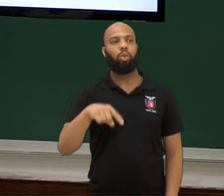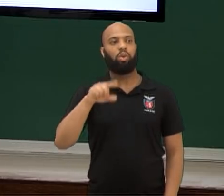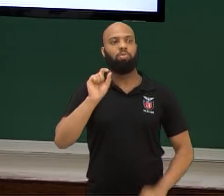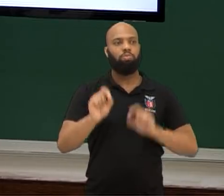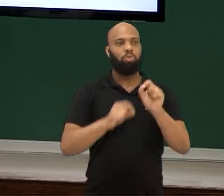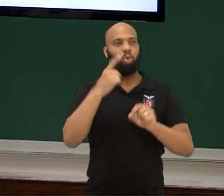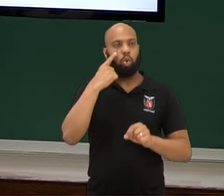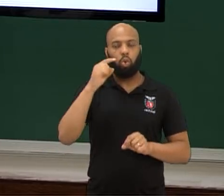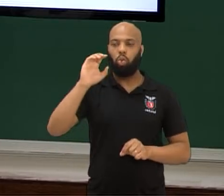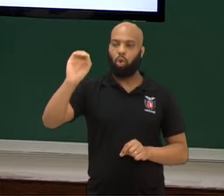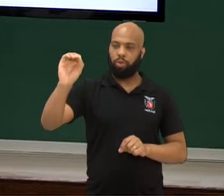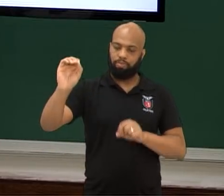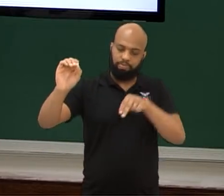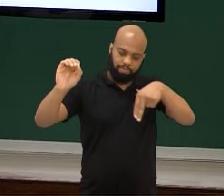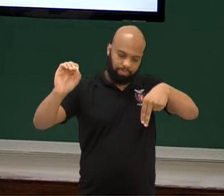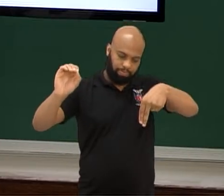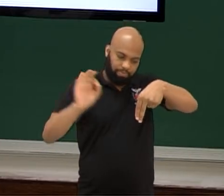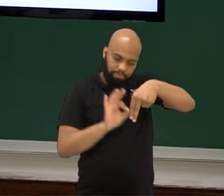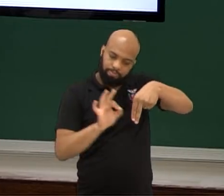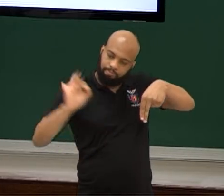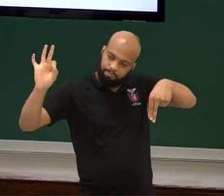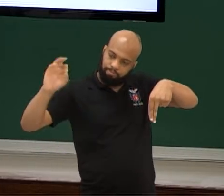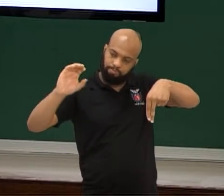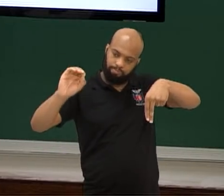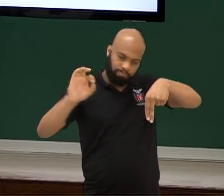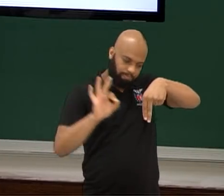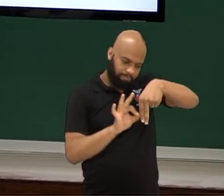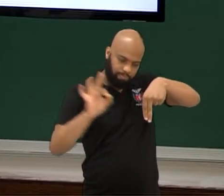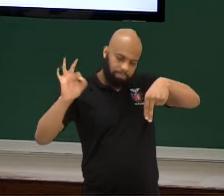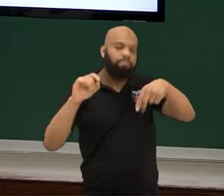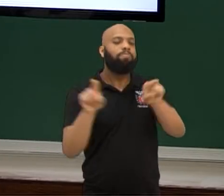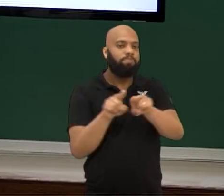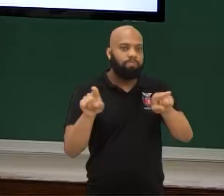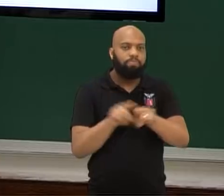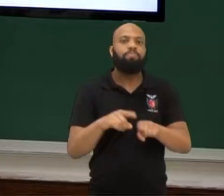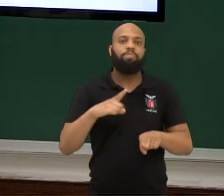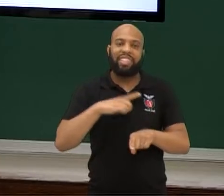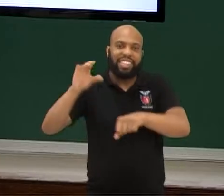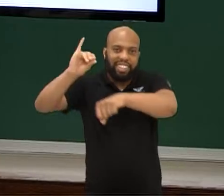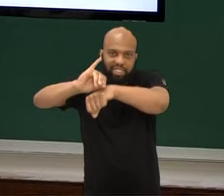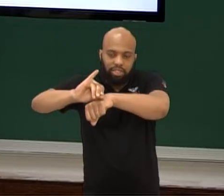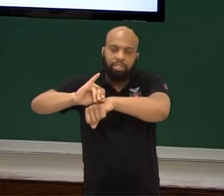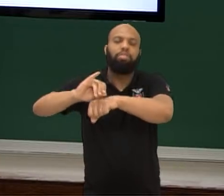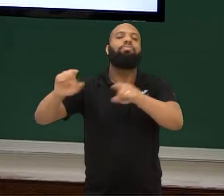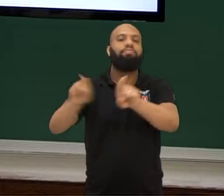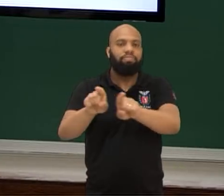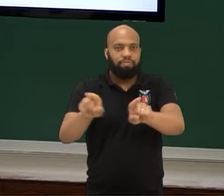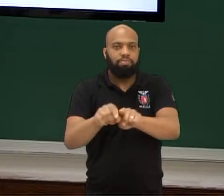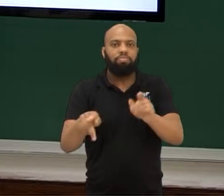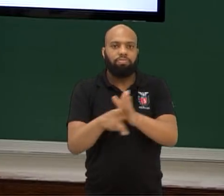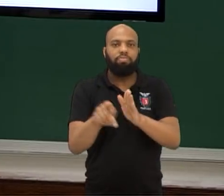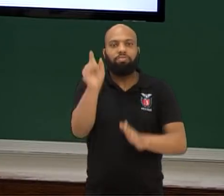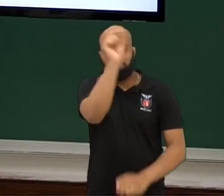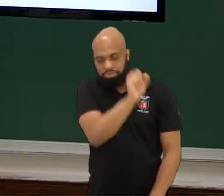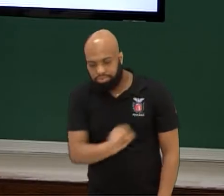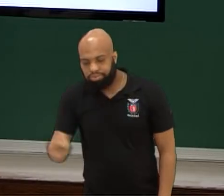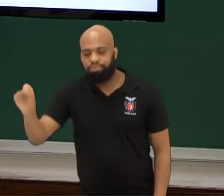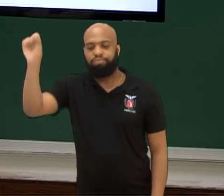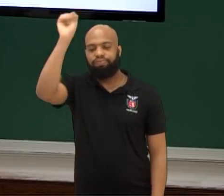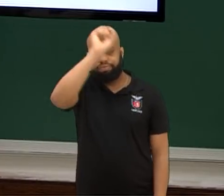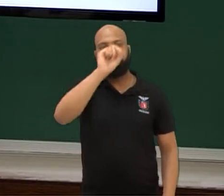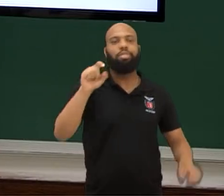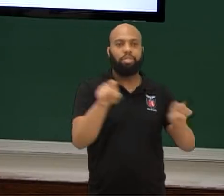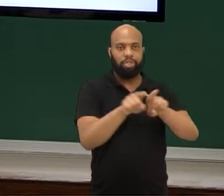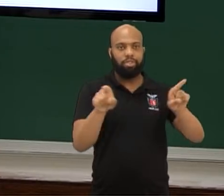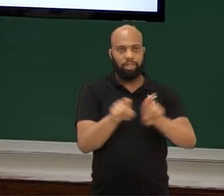ON, cadê o segmento? ON também passa pelo centro da circunferência e